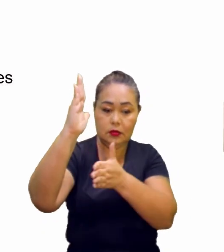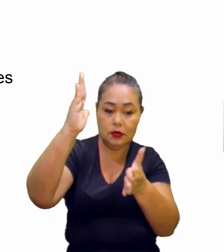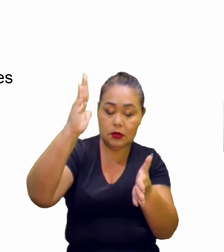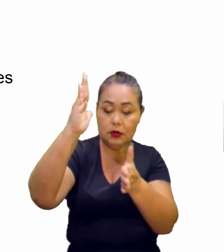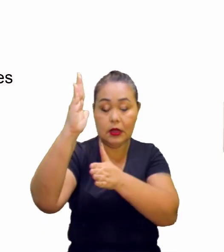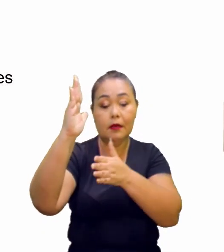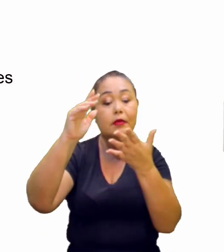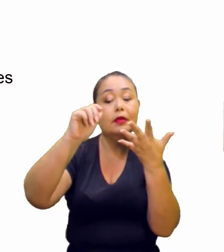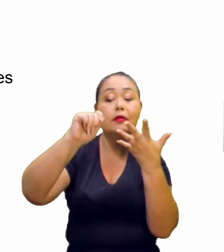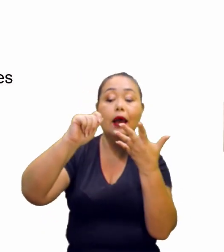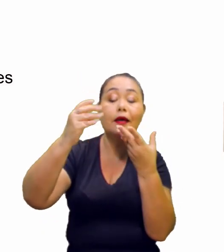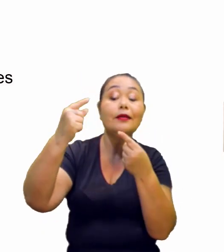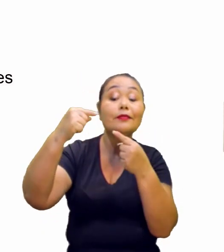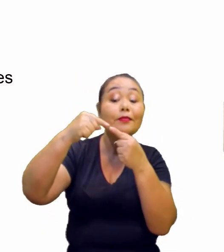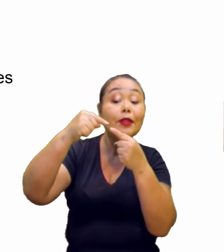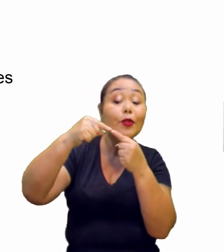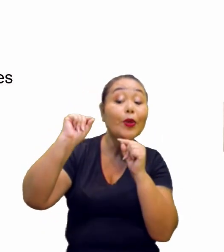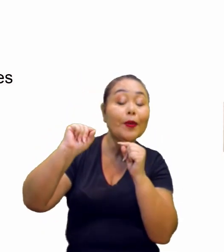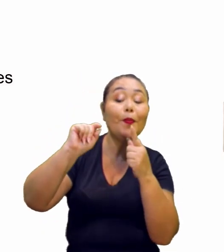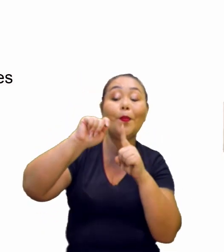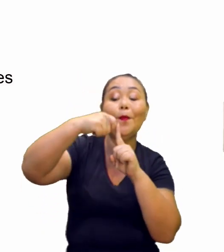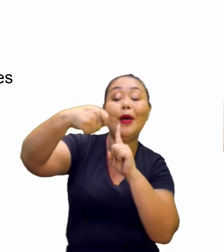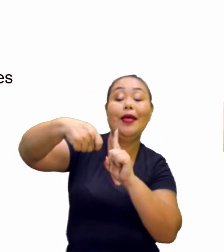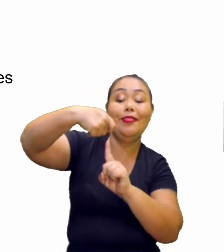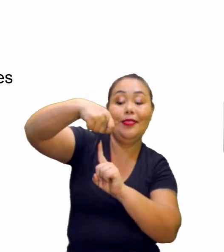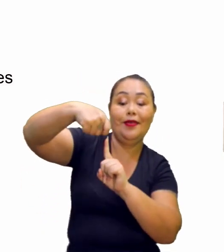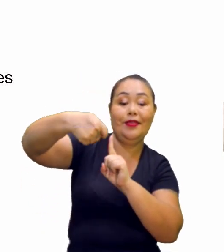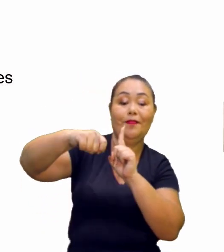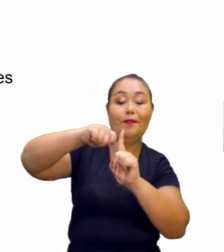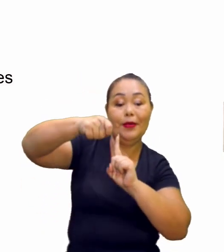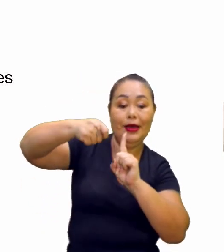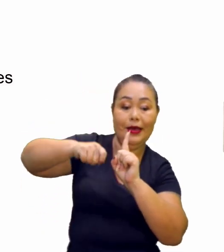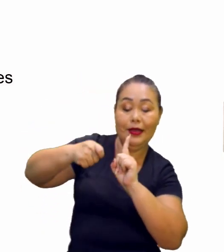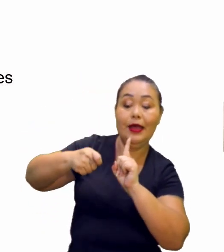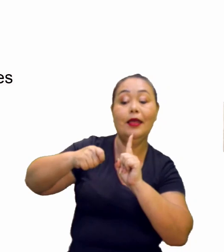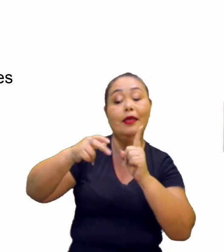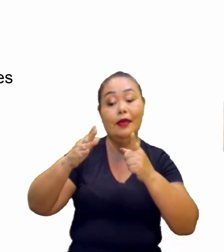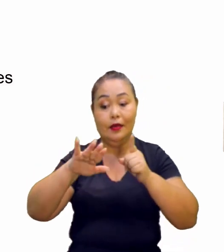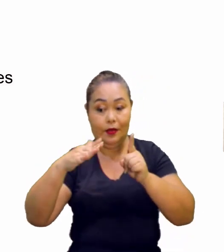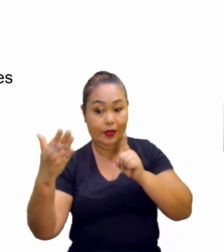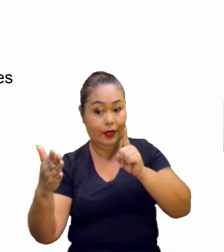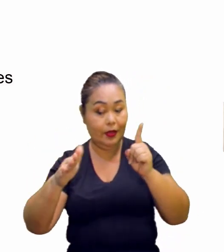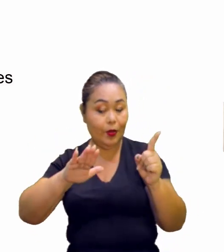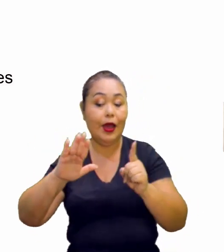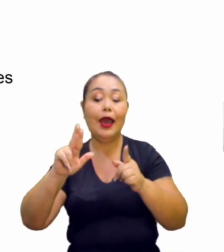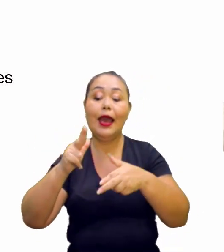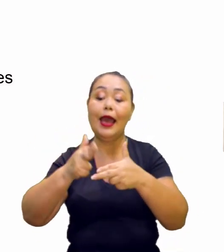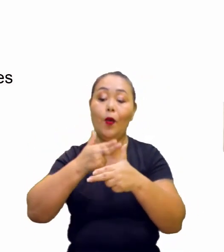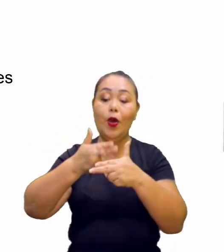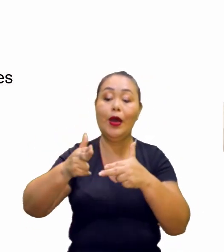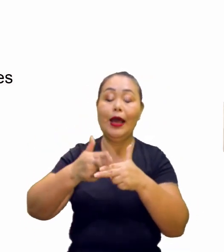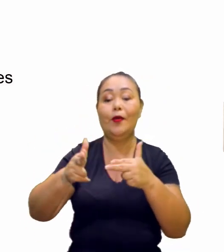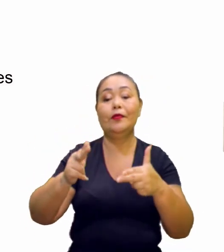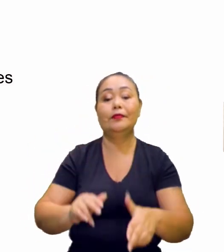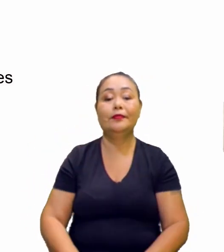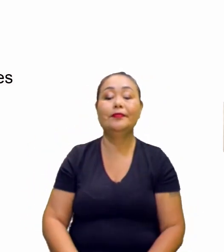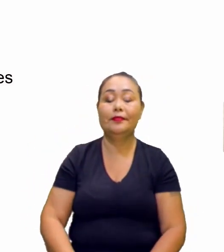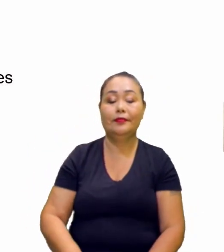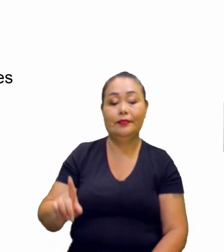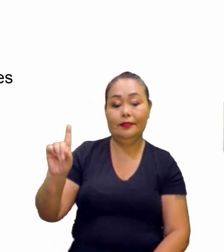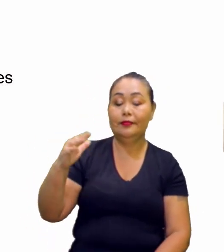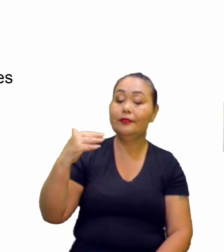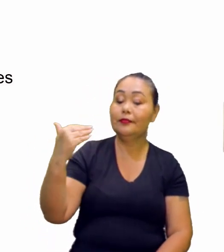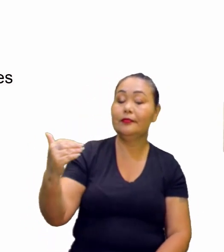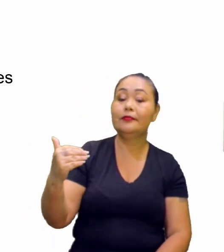por 3, associado a quê? Bananeiras. Então, eu tenho aqui, ó, bananeiras, a banana e o cacau como carro-chefe